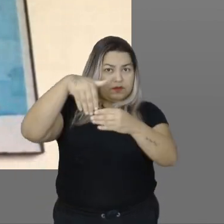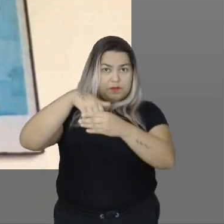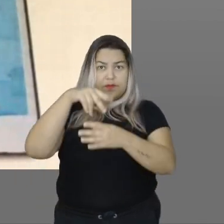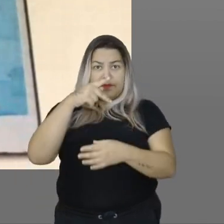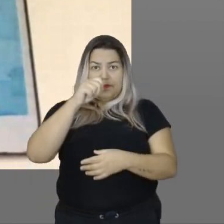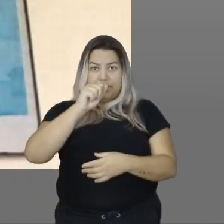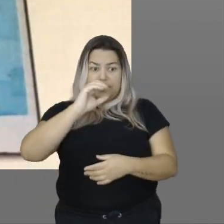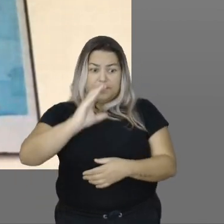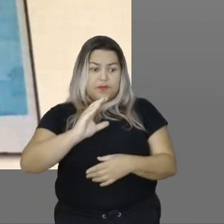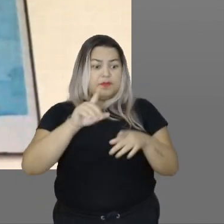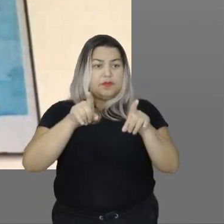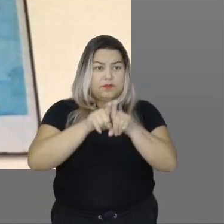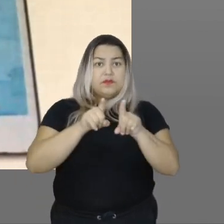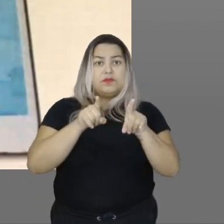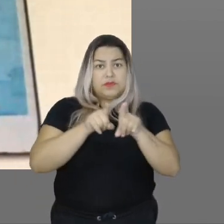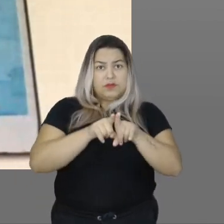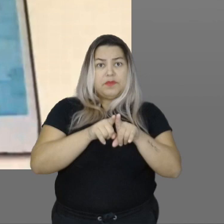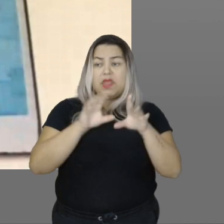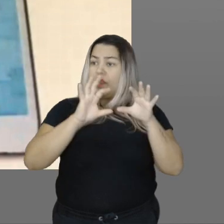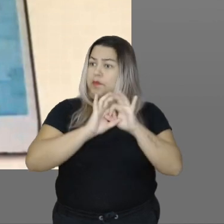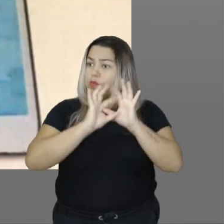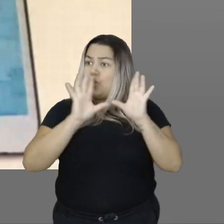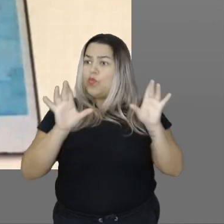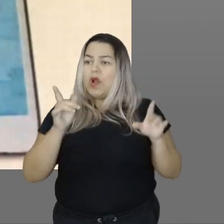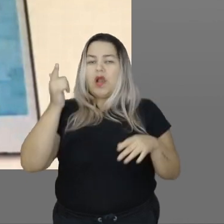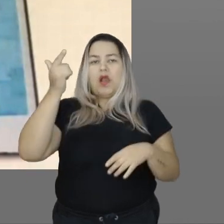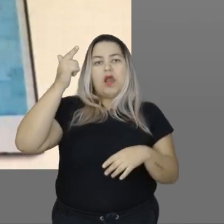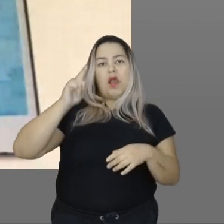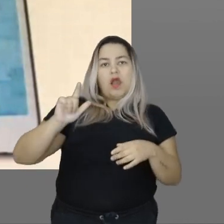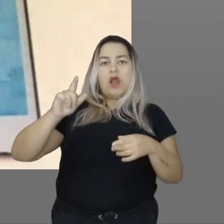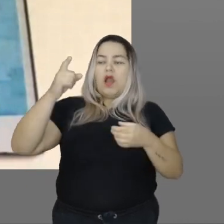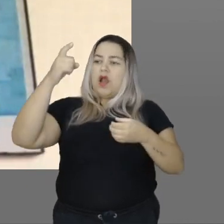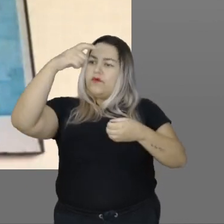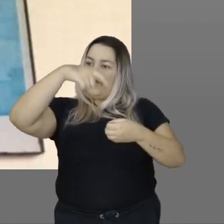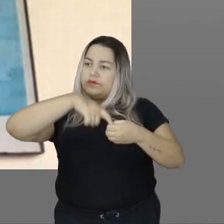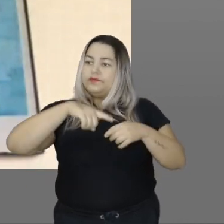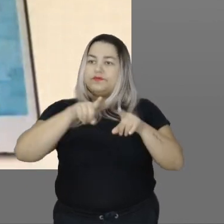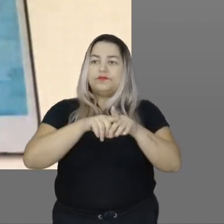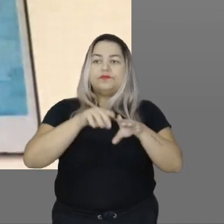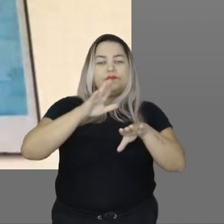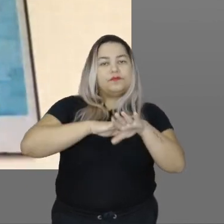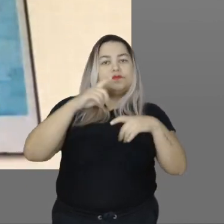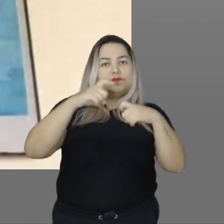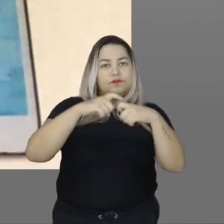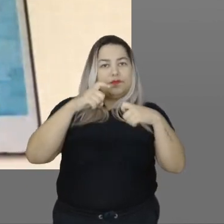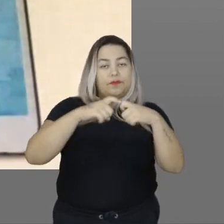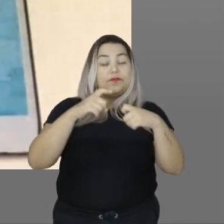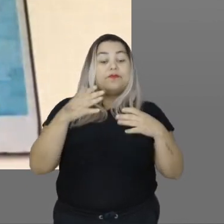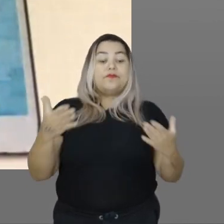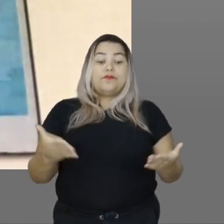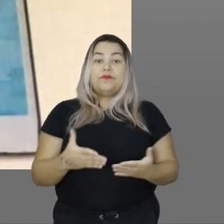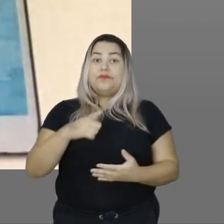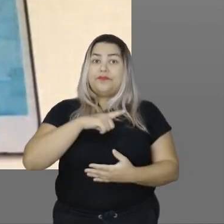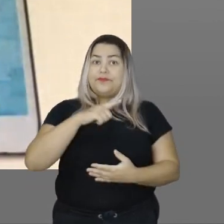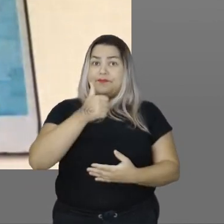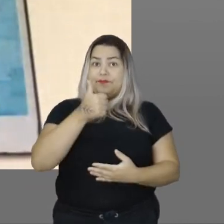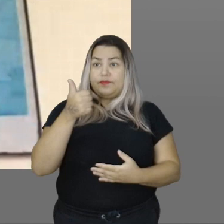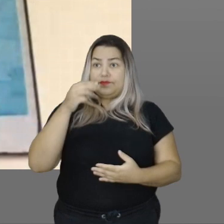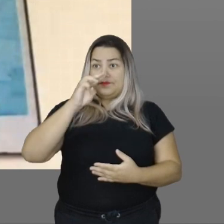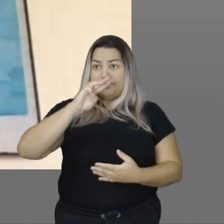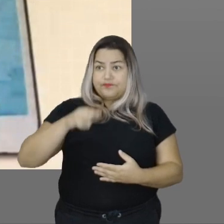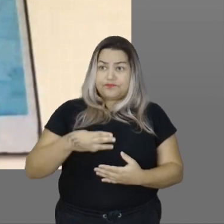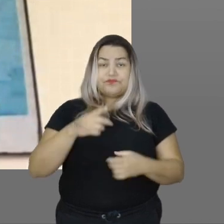da transição, ela permitiu a retomada do programa Mais Médicos e hoje nós já temos 21 mil